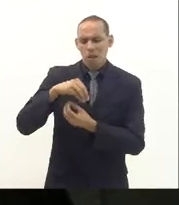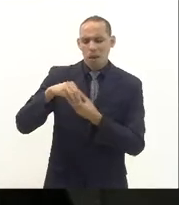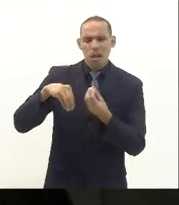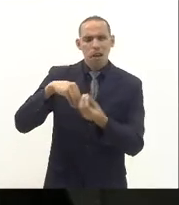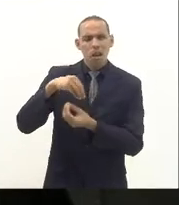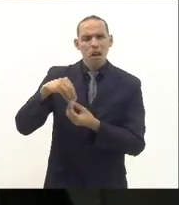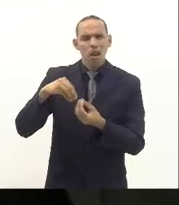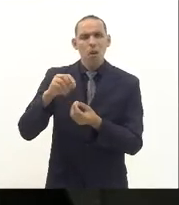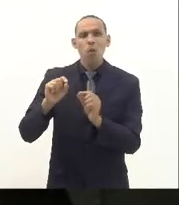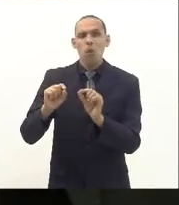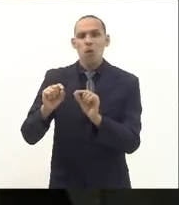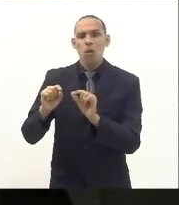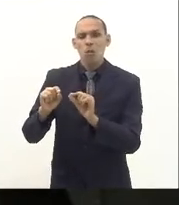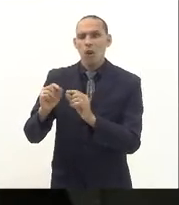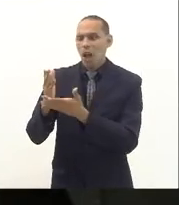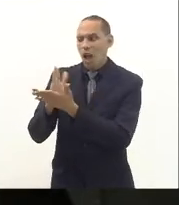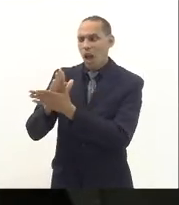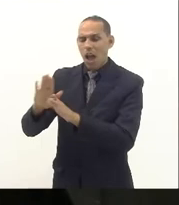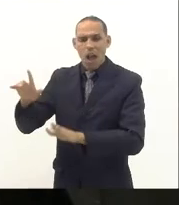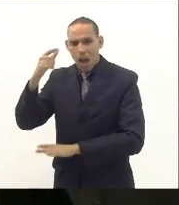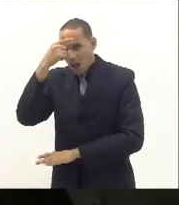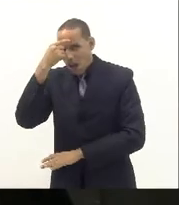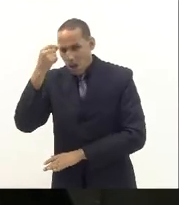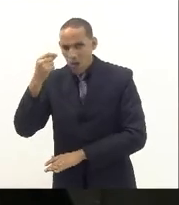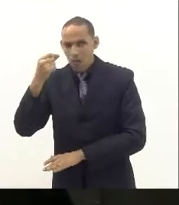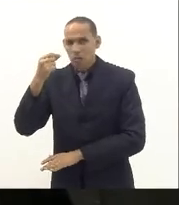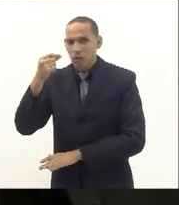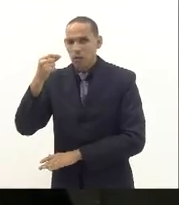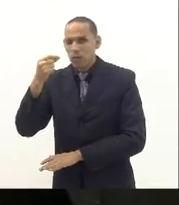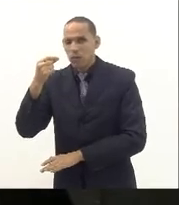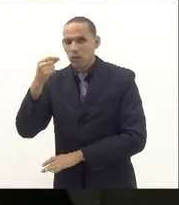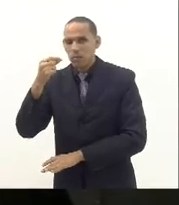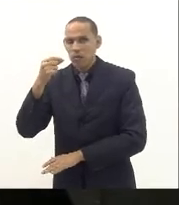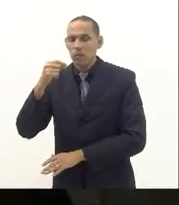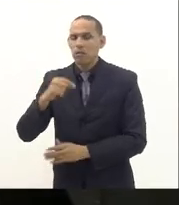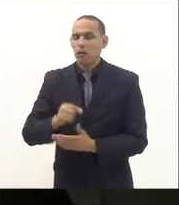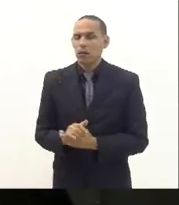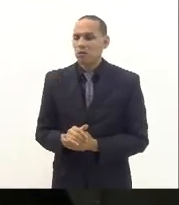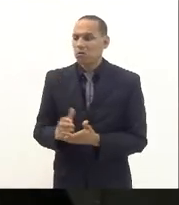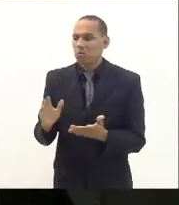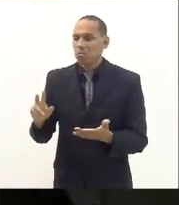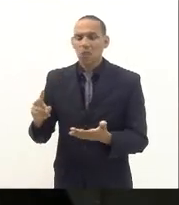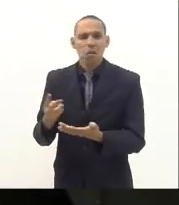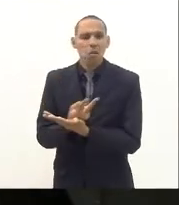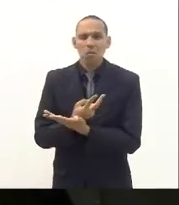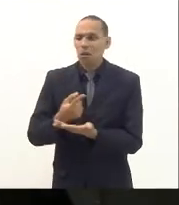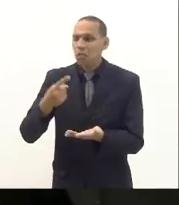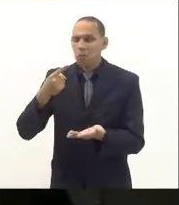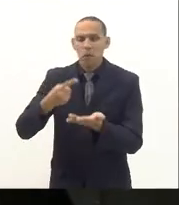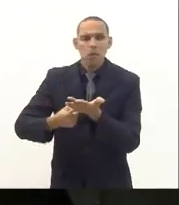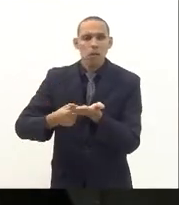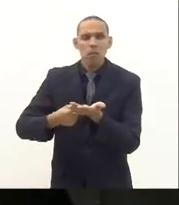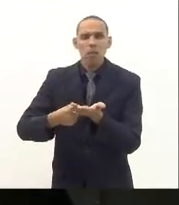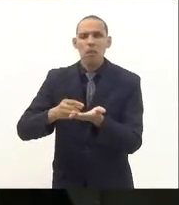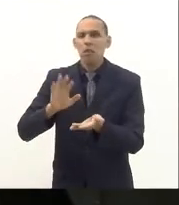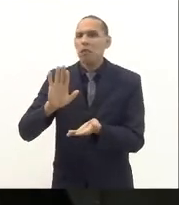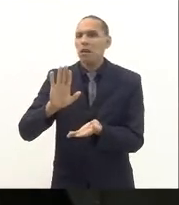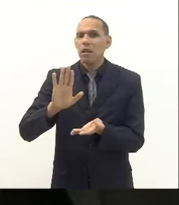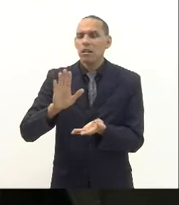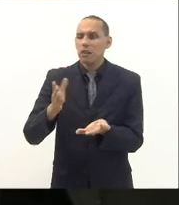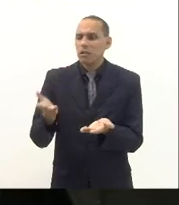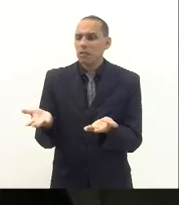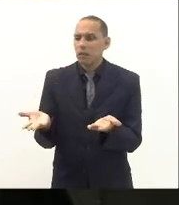e da Extinção um dá uma universidade tem havido esse tipo de acordo sem que